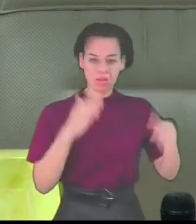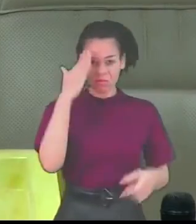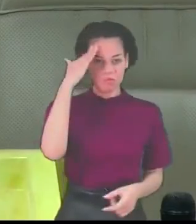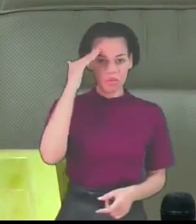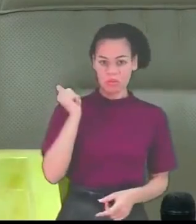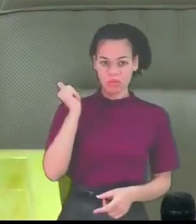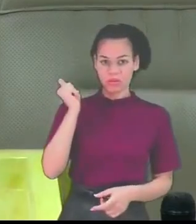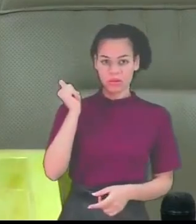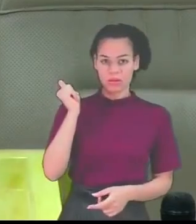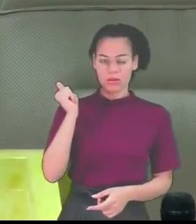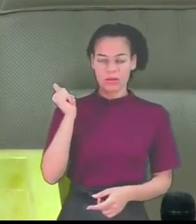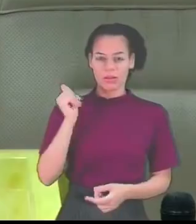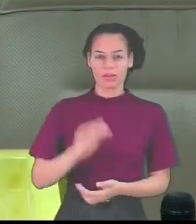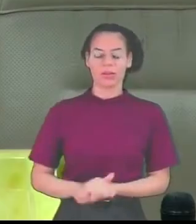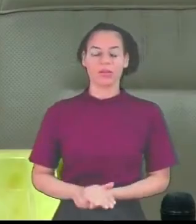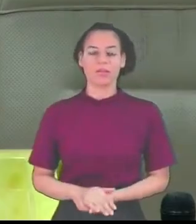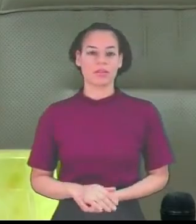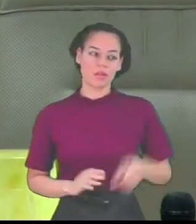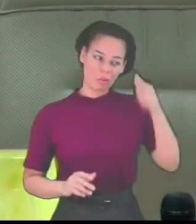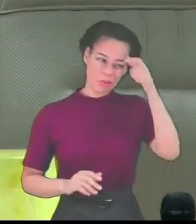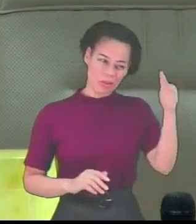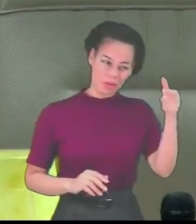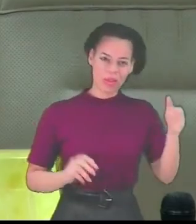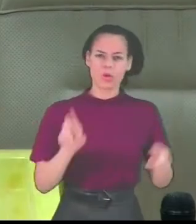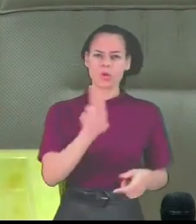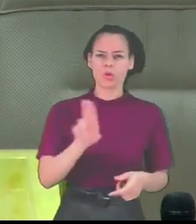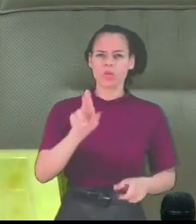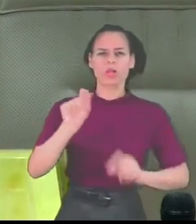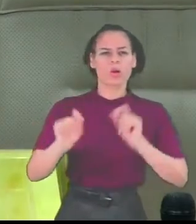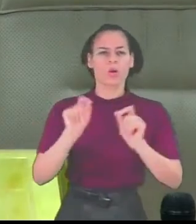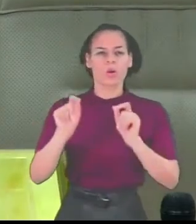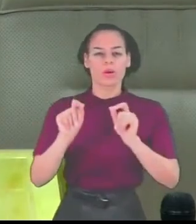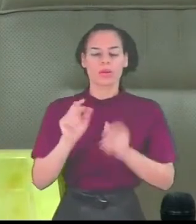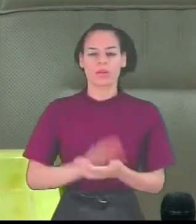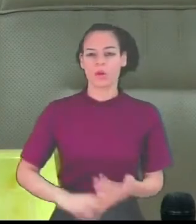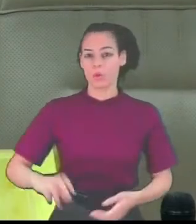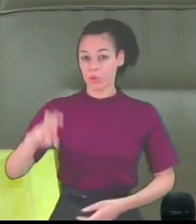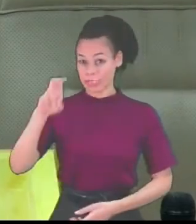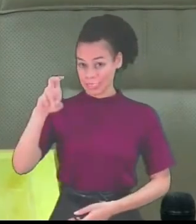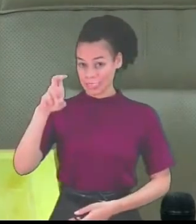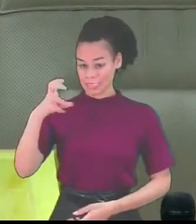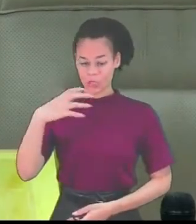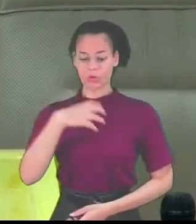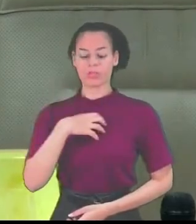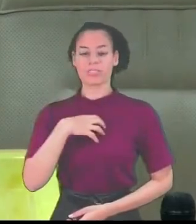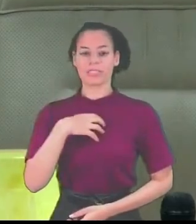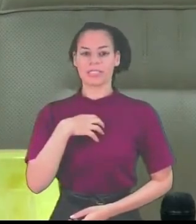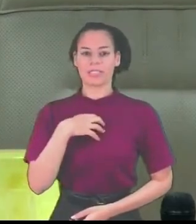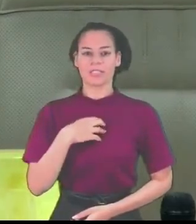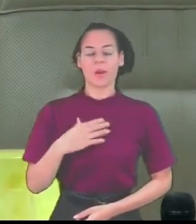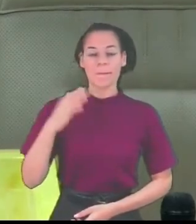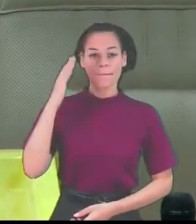e o que é que Satanás Usa usa os nossos cinco sentidos para compreender o que nós